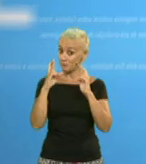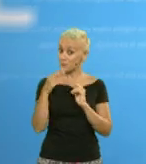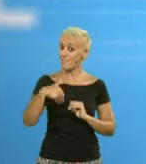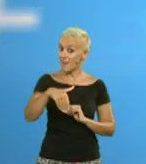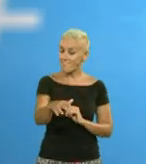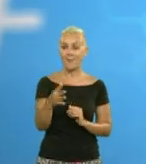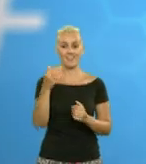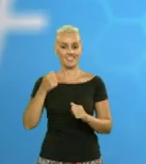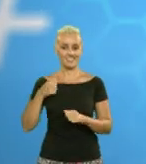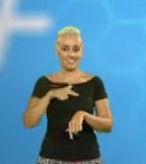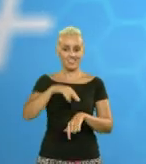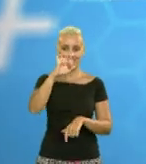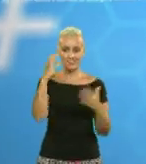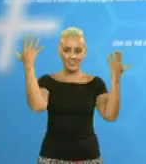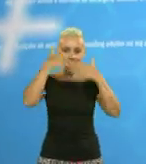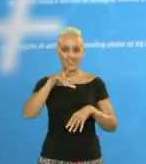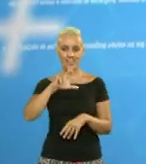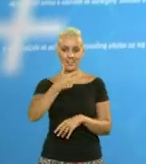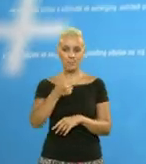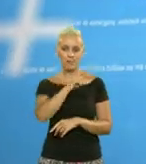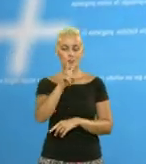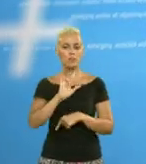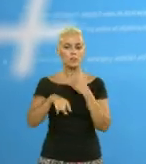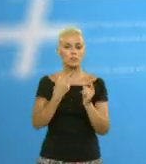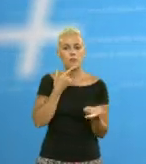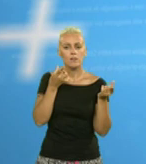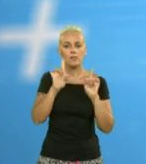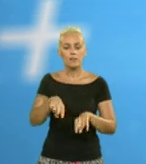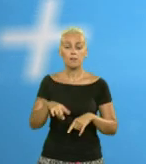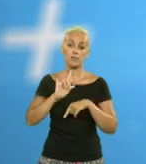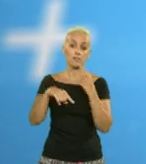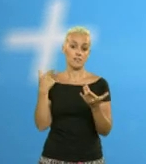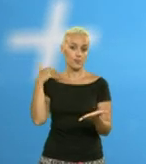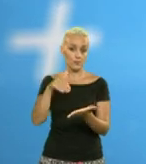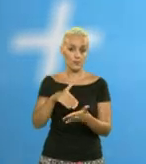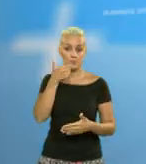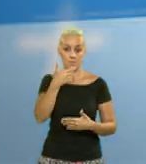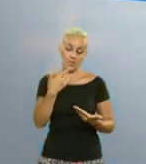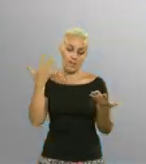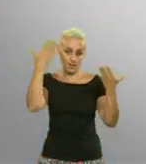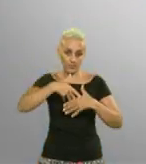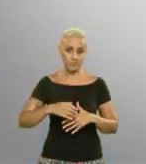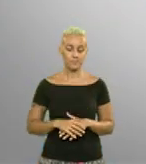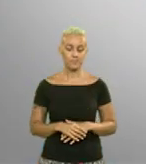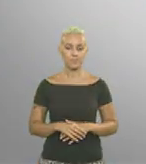Esperamos por si sábado às 20 horas na RTP2, com repetição na madrugada de segunda-feira.